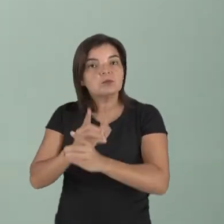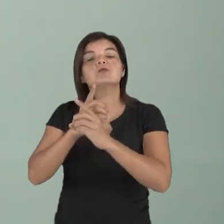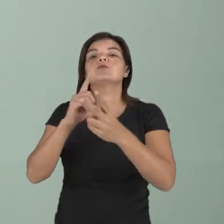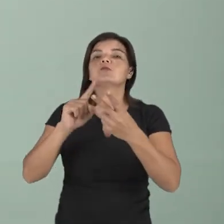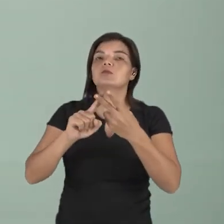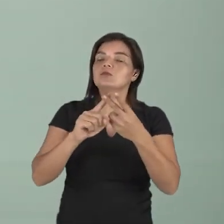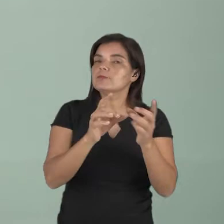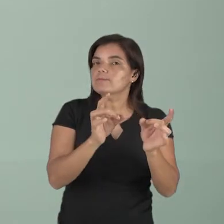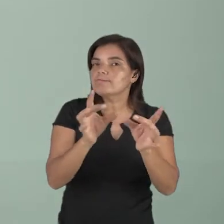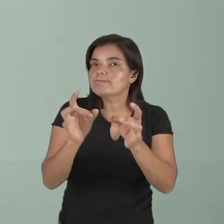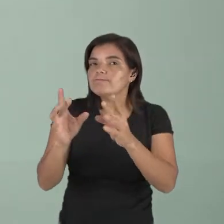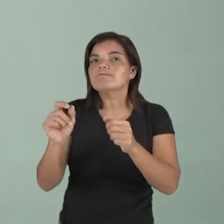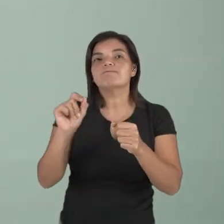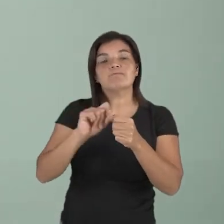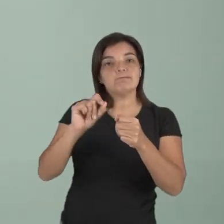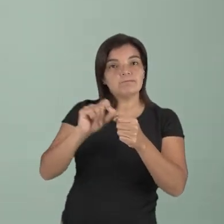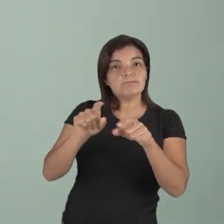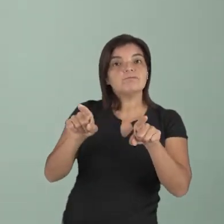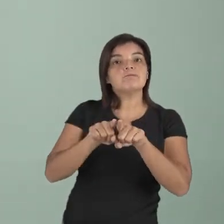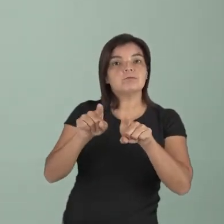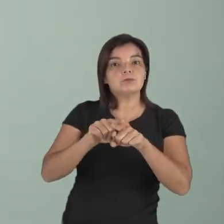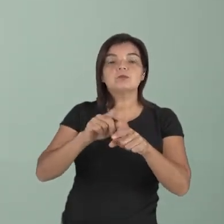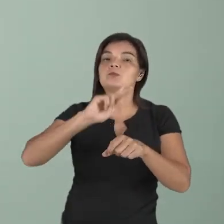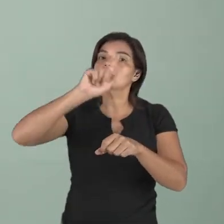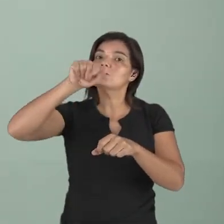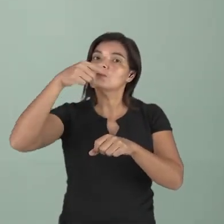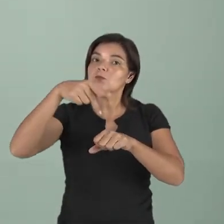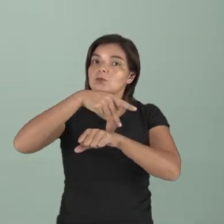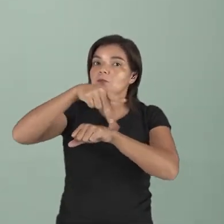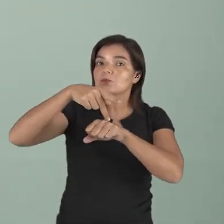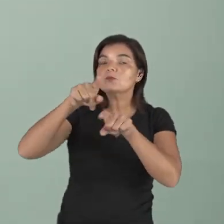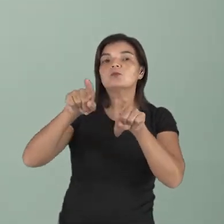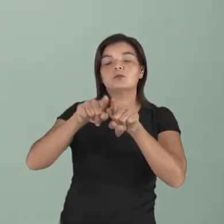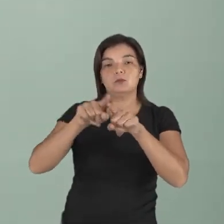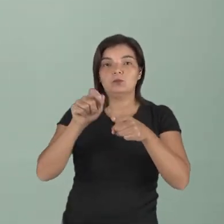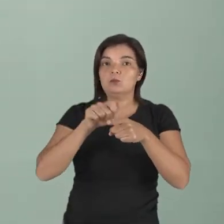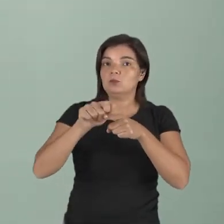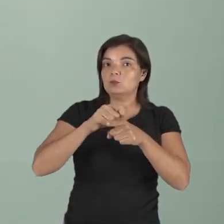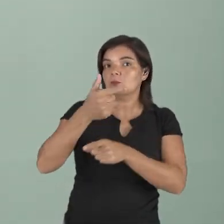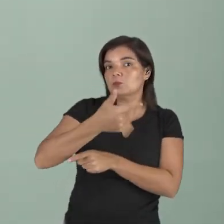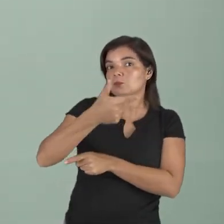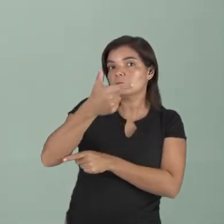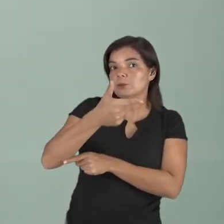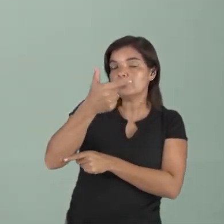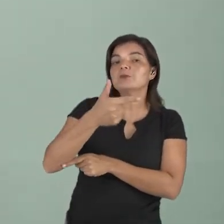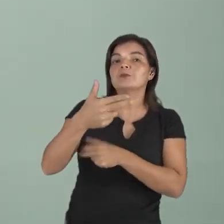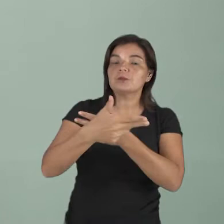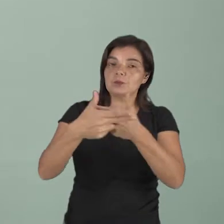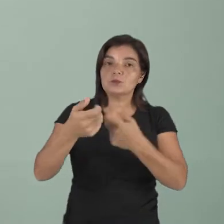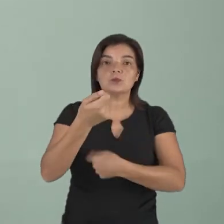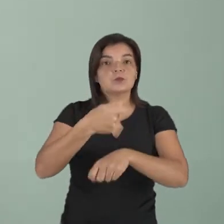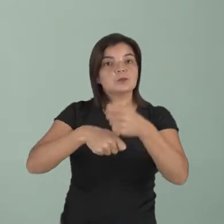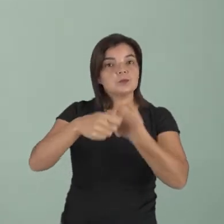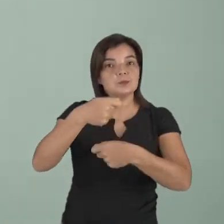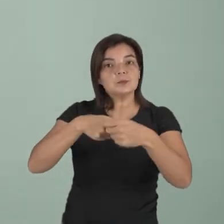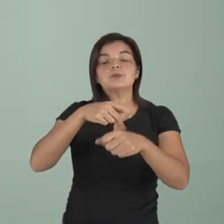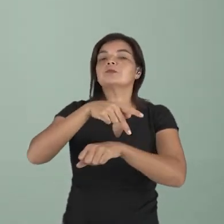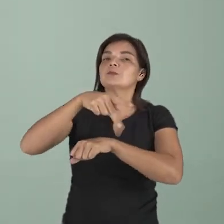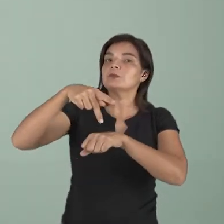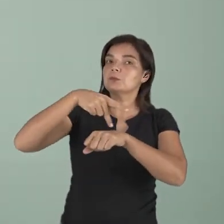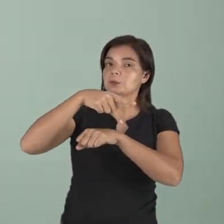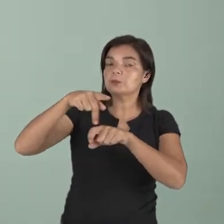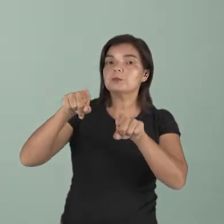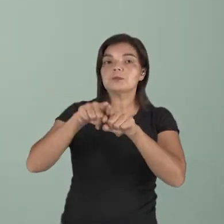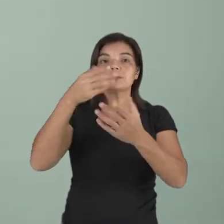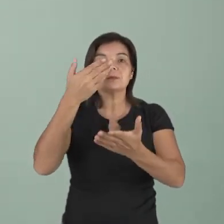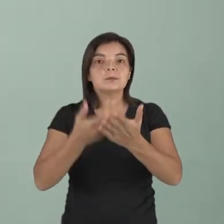descoberta, começou a ser produzida e vendida, exportada, a borracha era o segundo maior produto de economia do nosso país, e